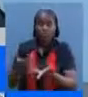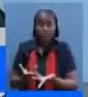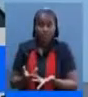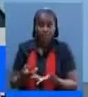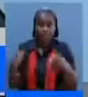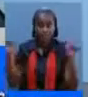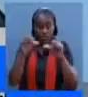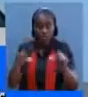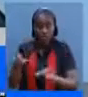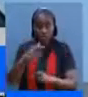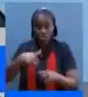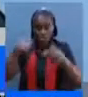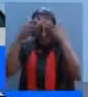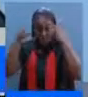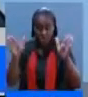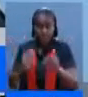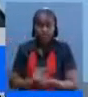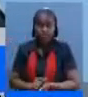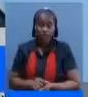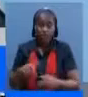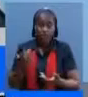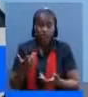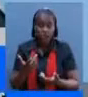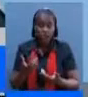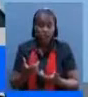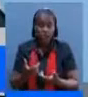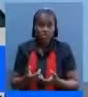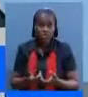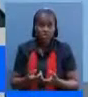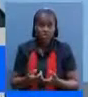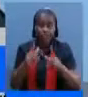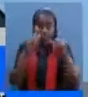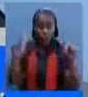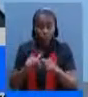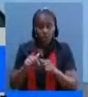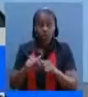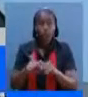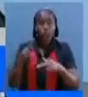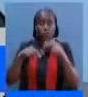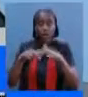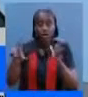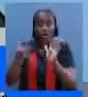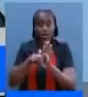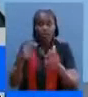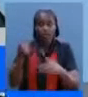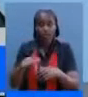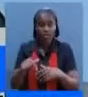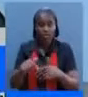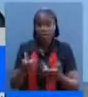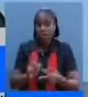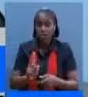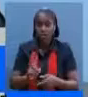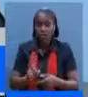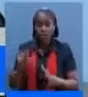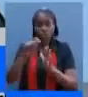sistema democrático. Apesar do quadro constitucional e legal, ainda não se instituiu um estatuto que se